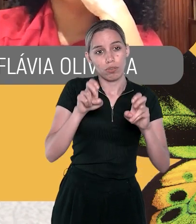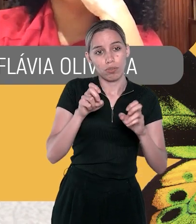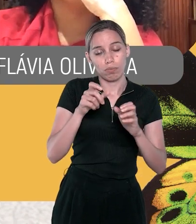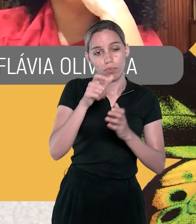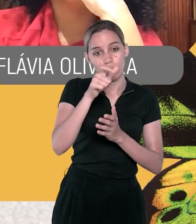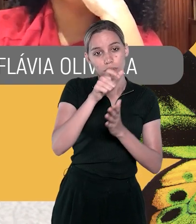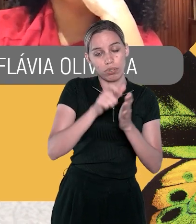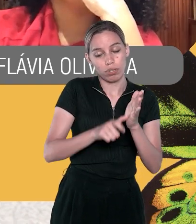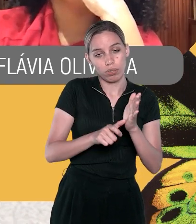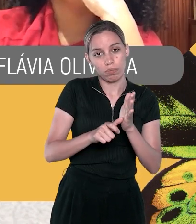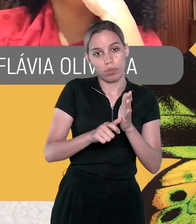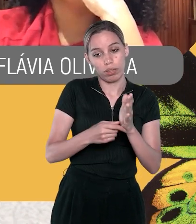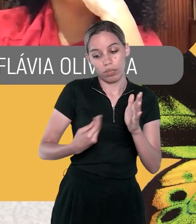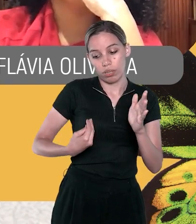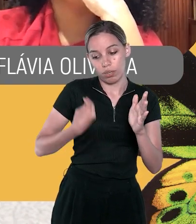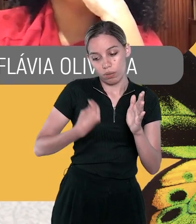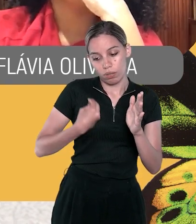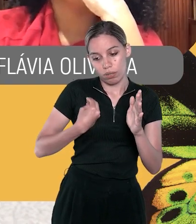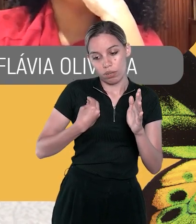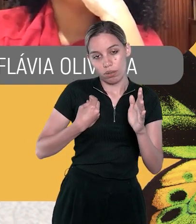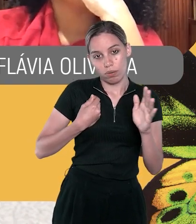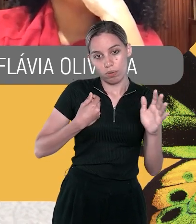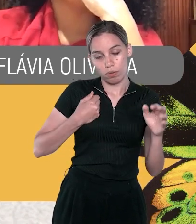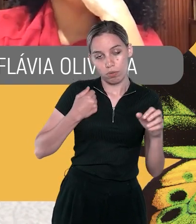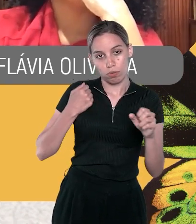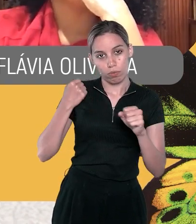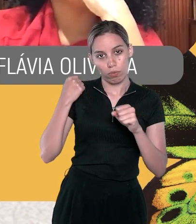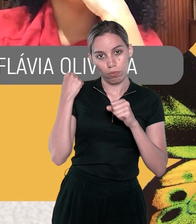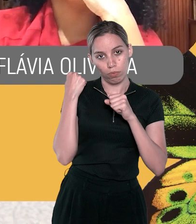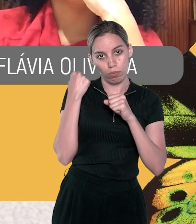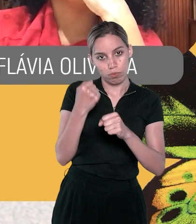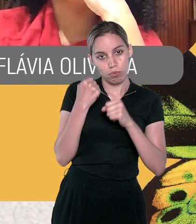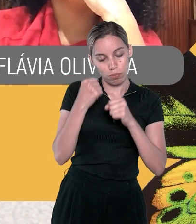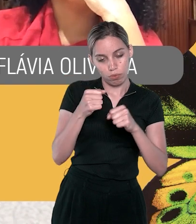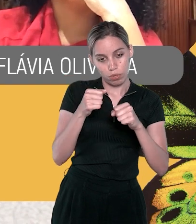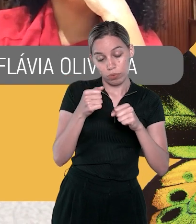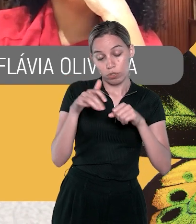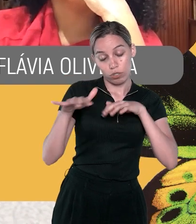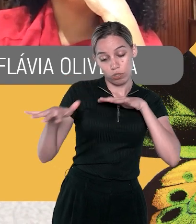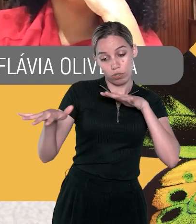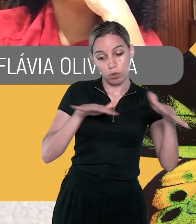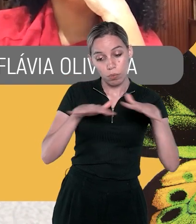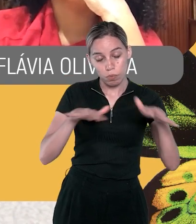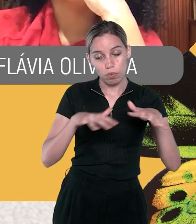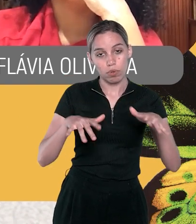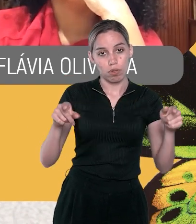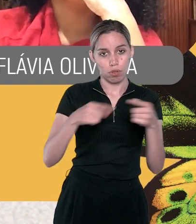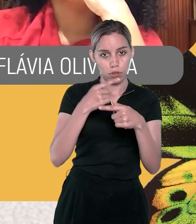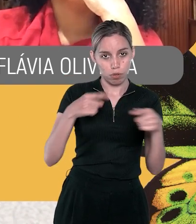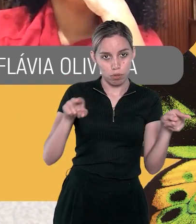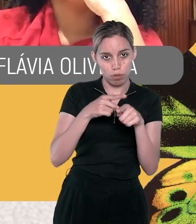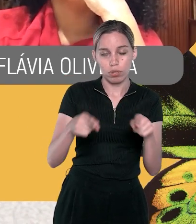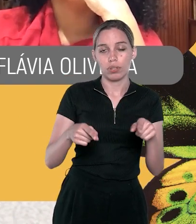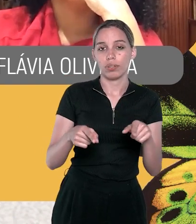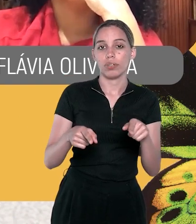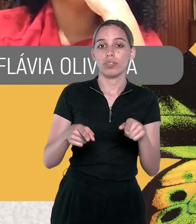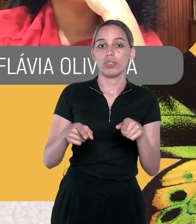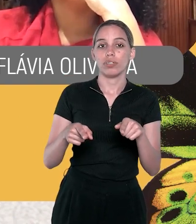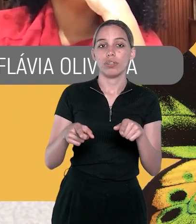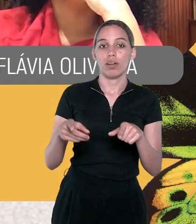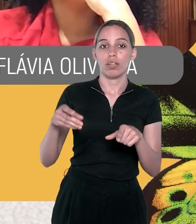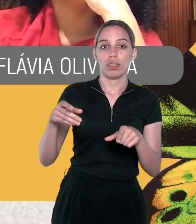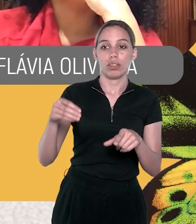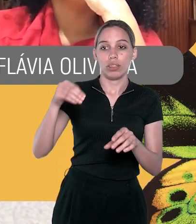da participação dos movimentos musicais, mas notadamente do mundo negro,